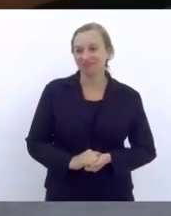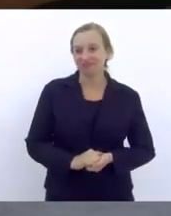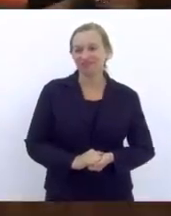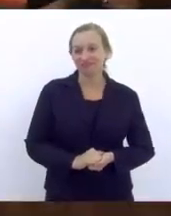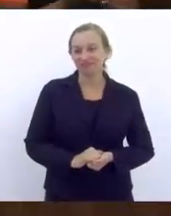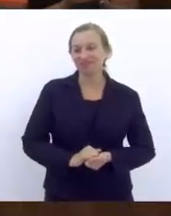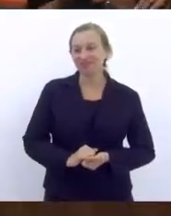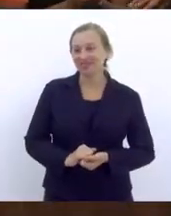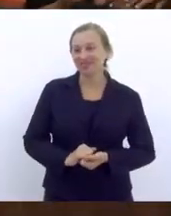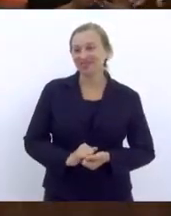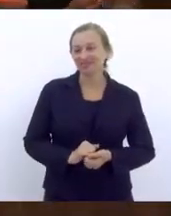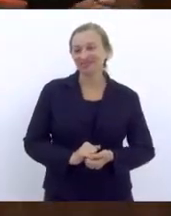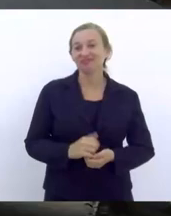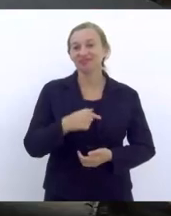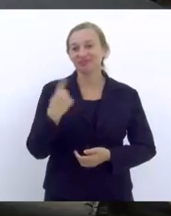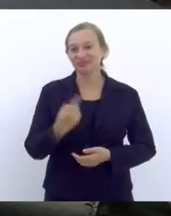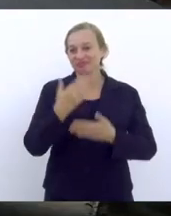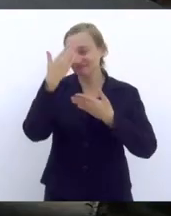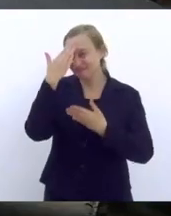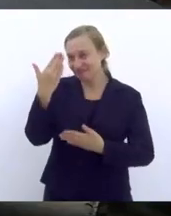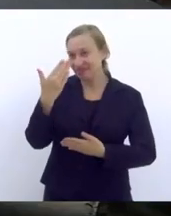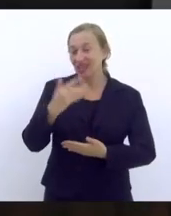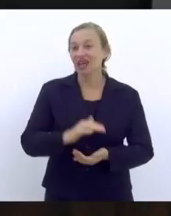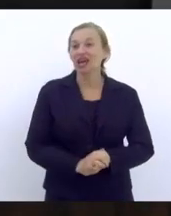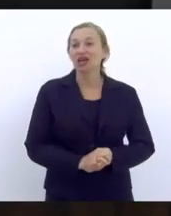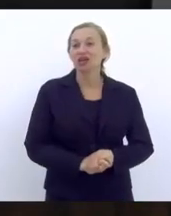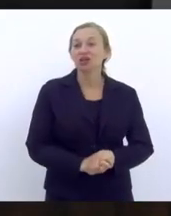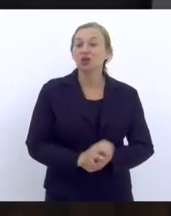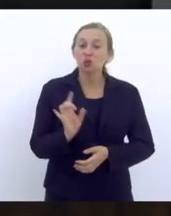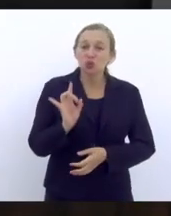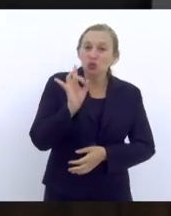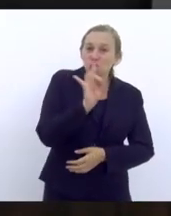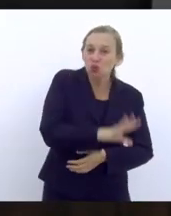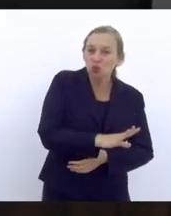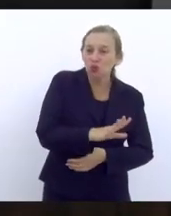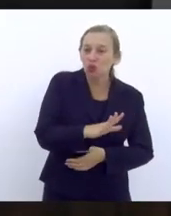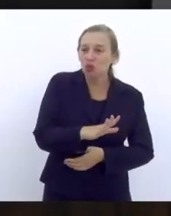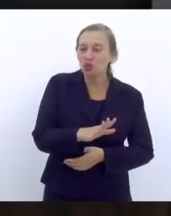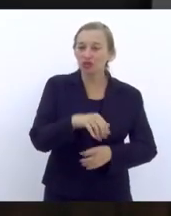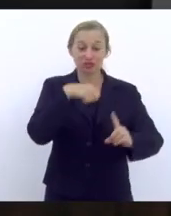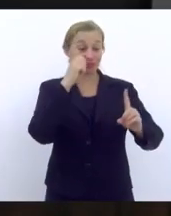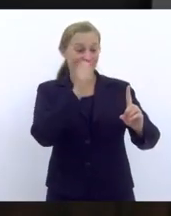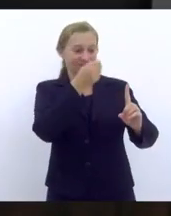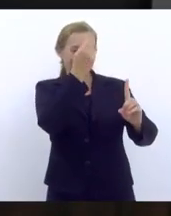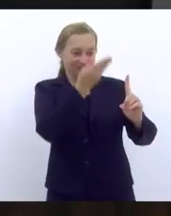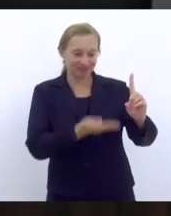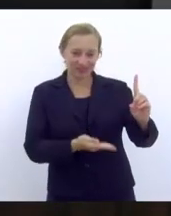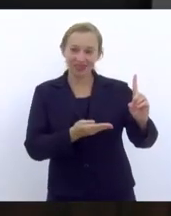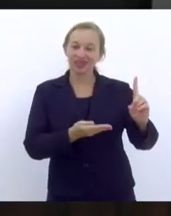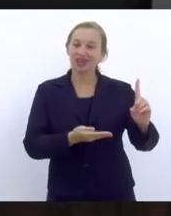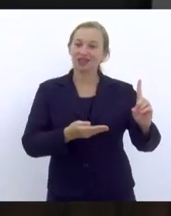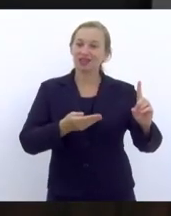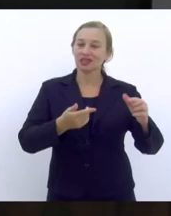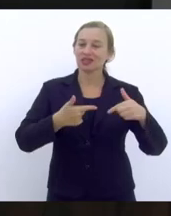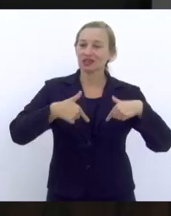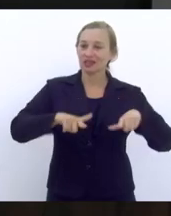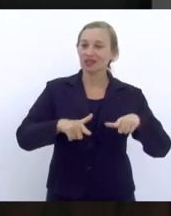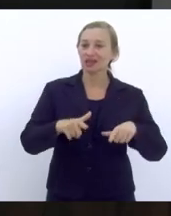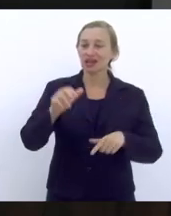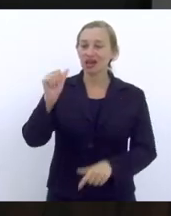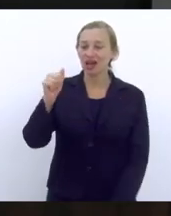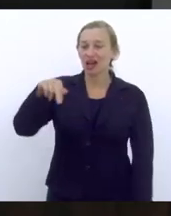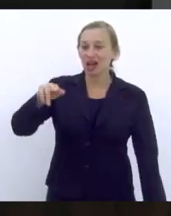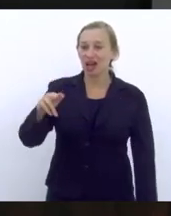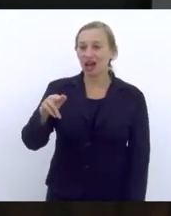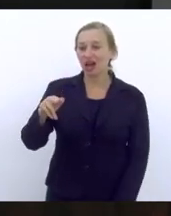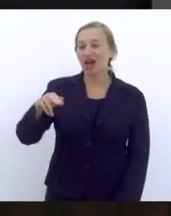Nós que agradecemos. No nosso último agraciado com a moção é o grupo Anjos da